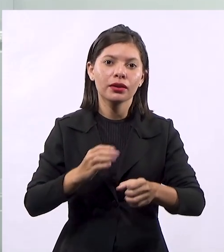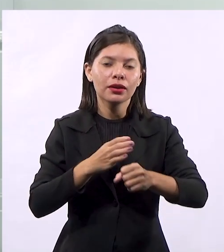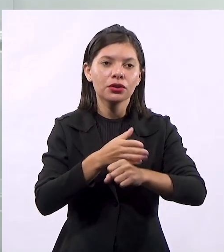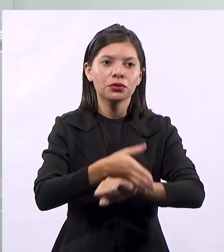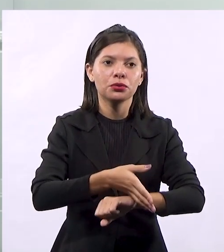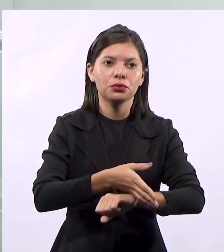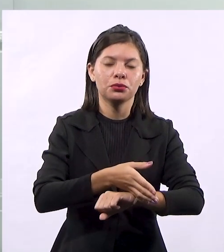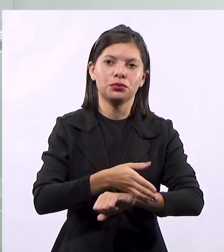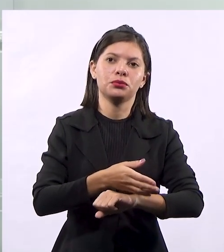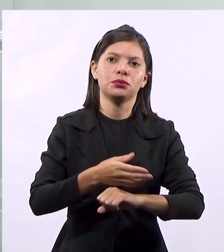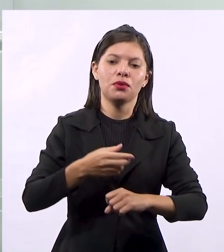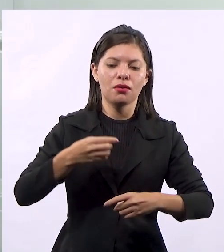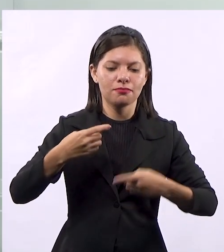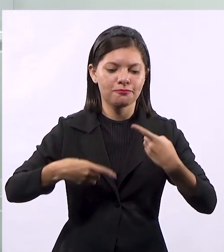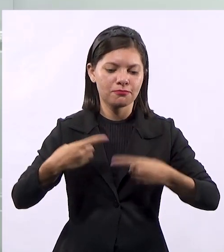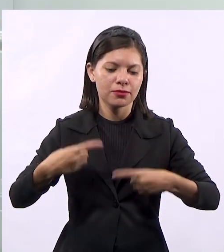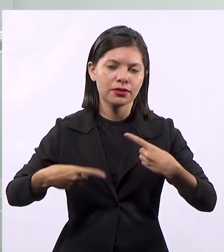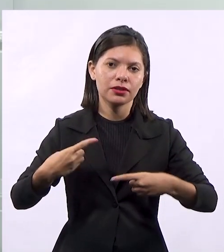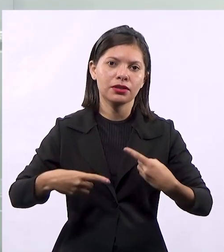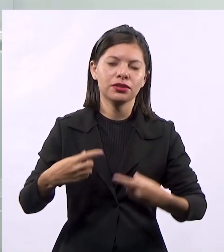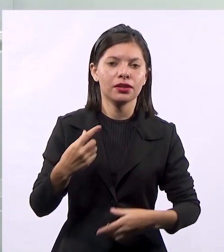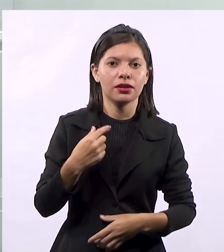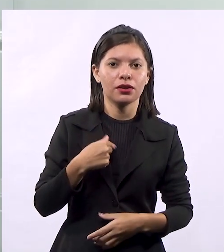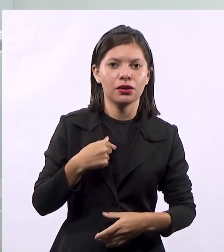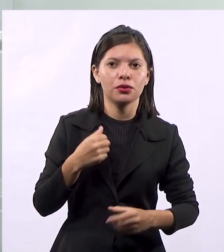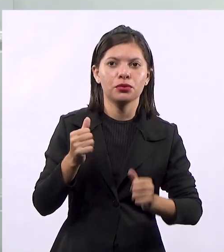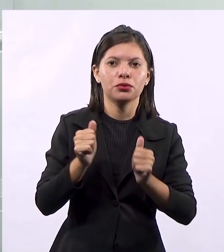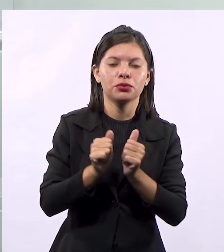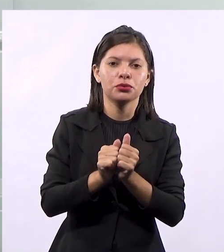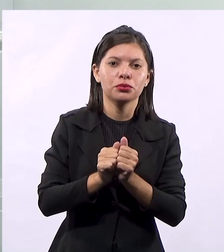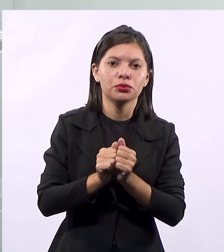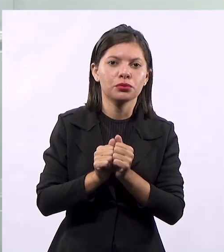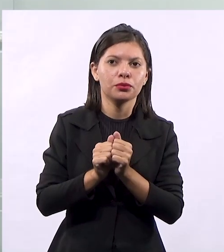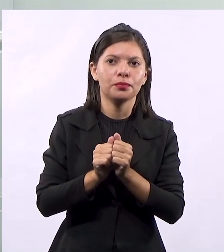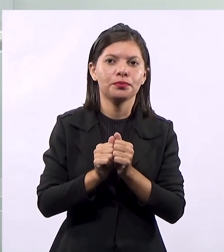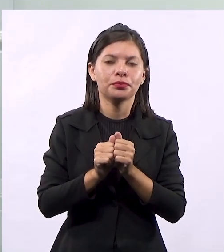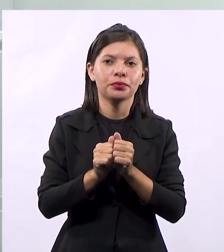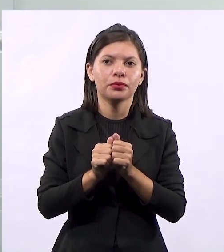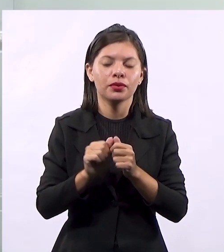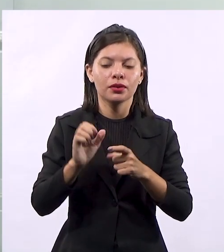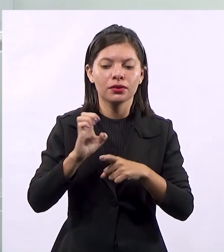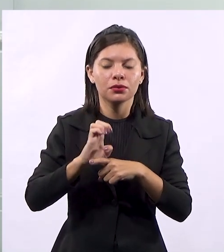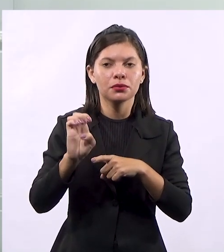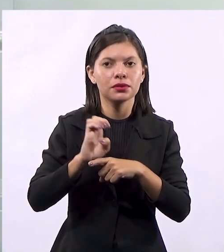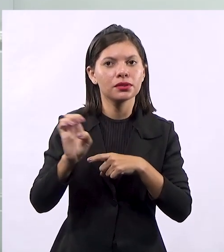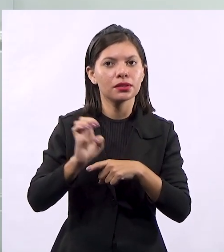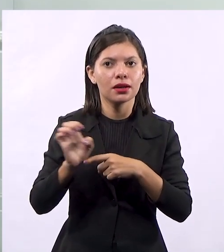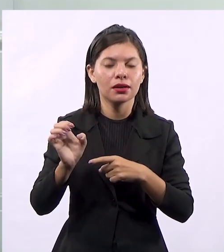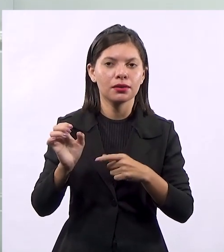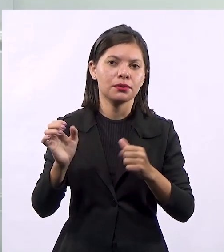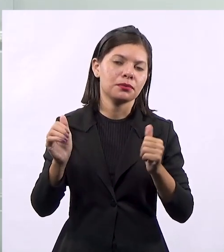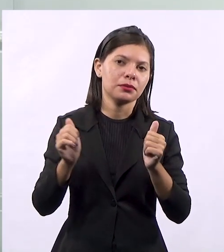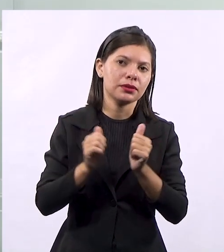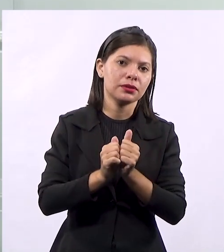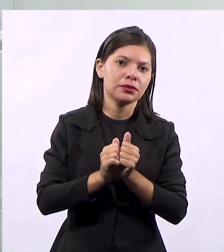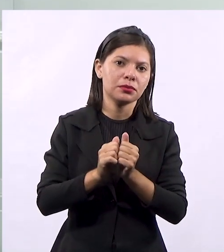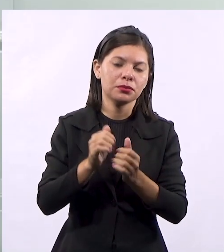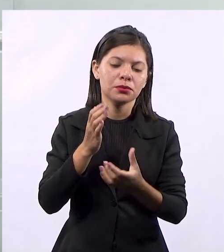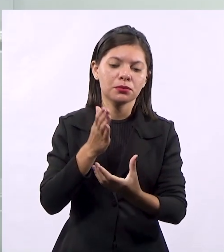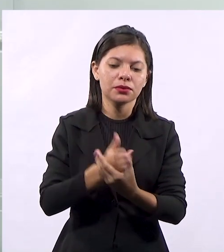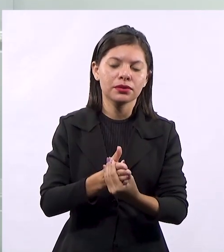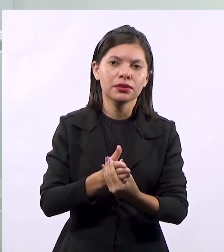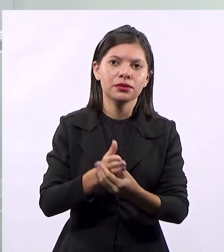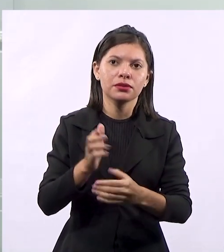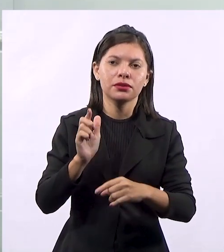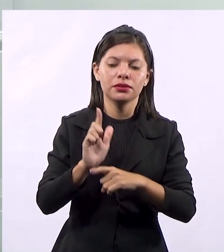cidadã, nós somos cidadãos, significa que nós temos participação. Nós temos participação